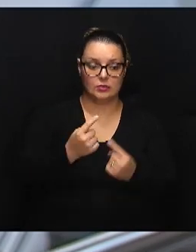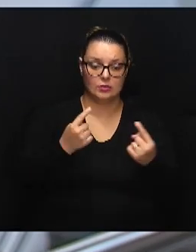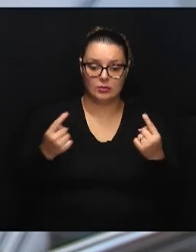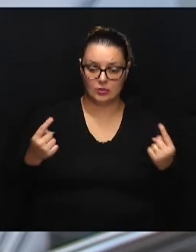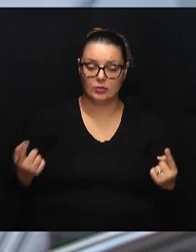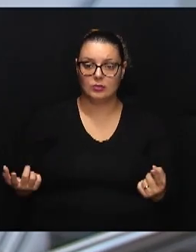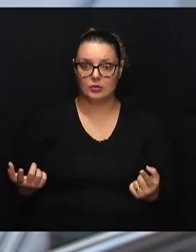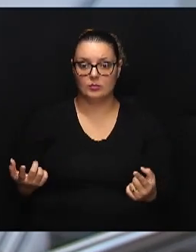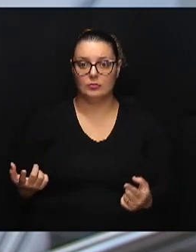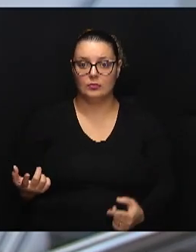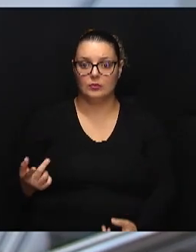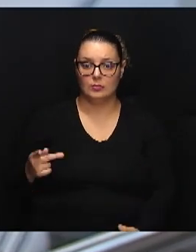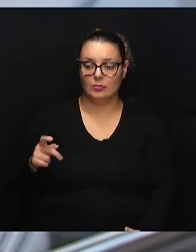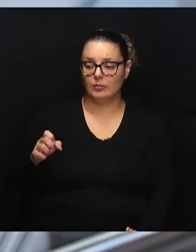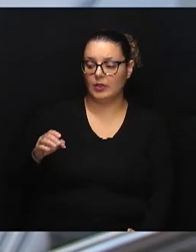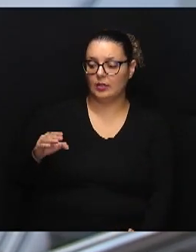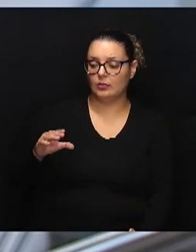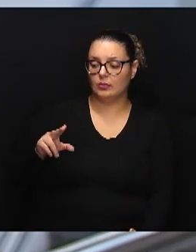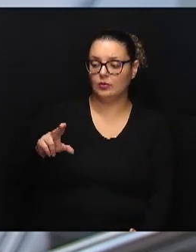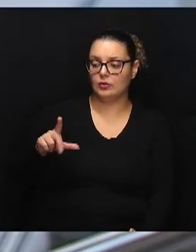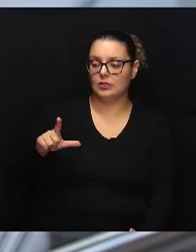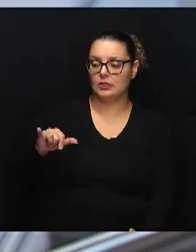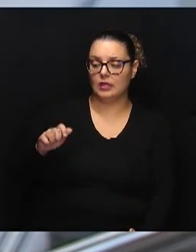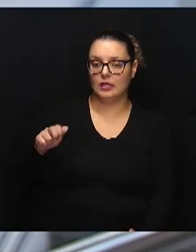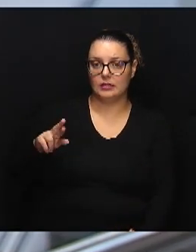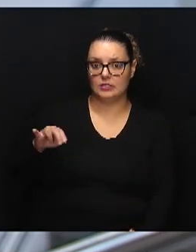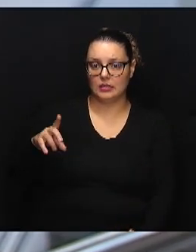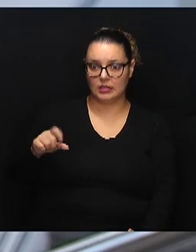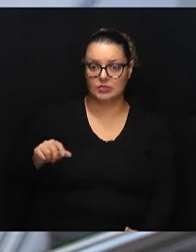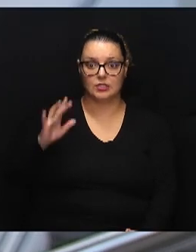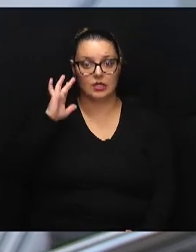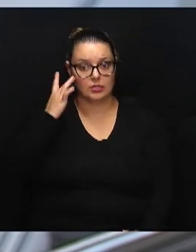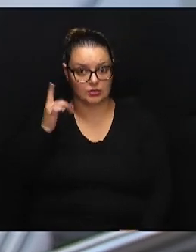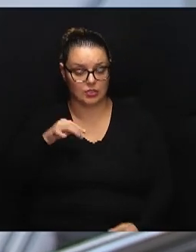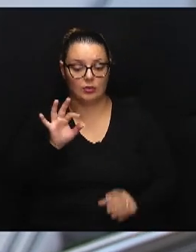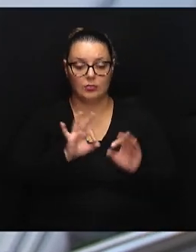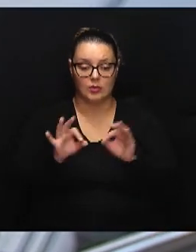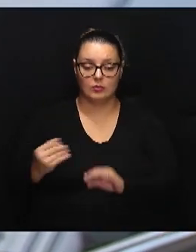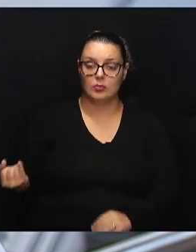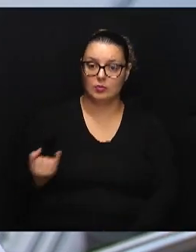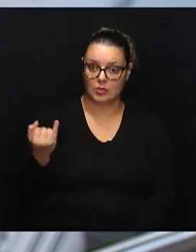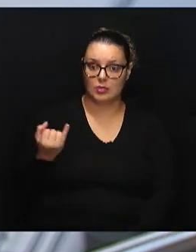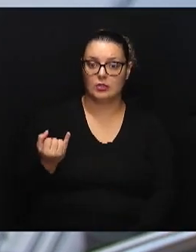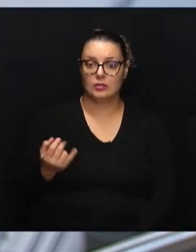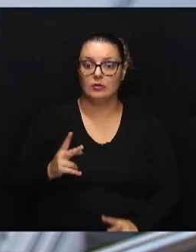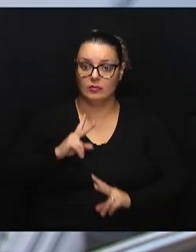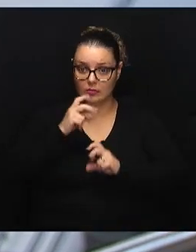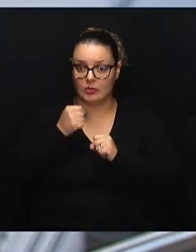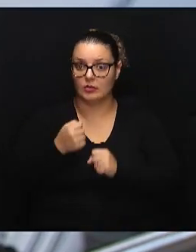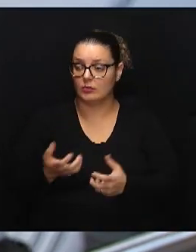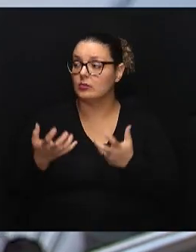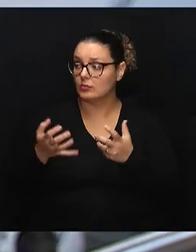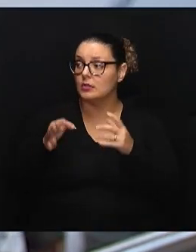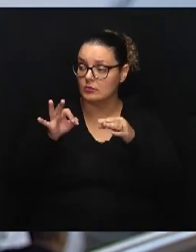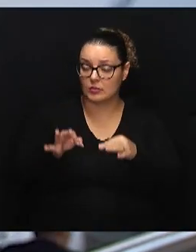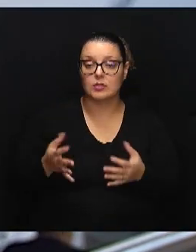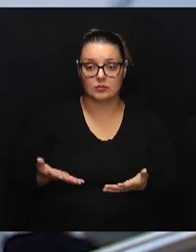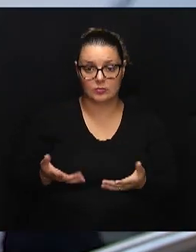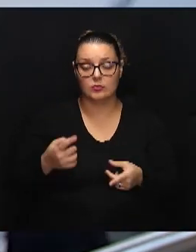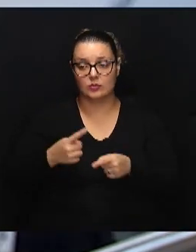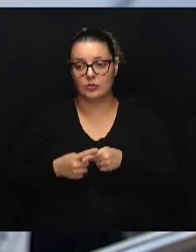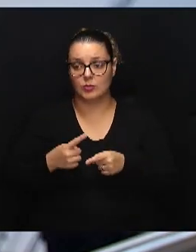sua peculiaridade, né? Então eu acho que é um projeto arrojado, muito importante. Eu gostaria que esse projeto desse certo, porque